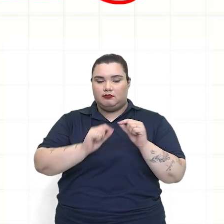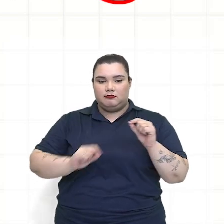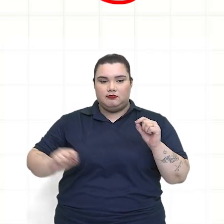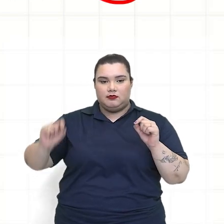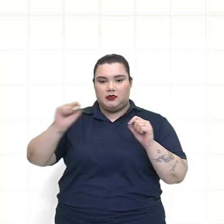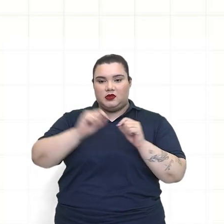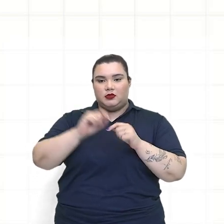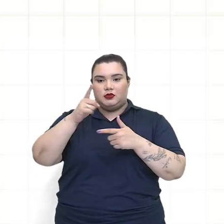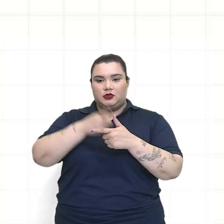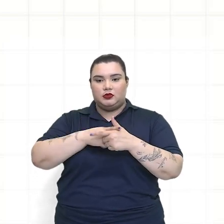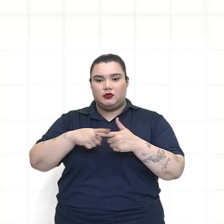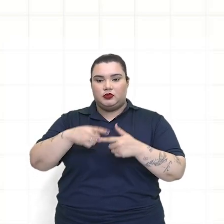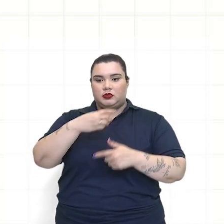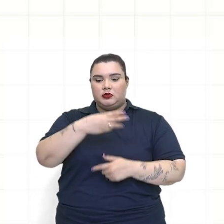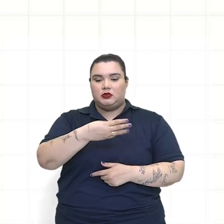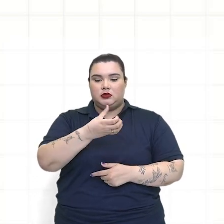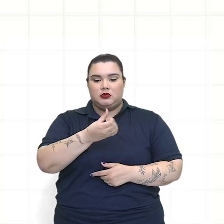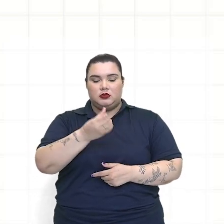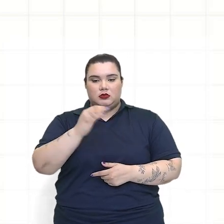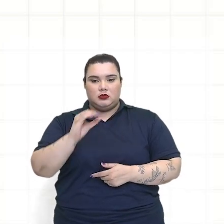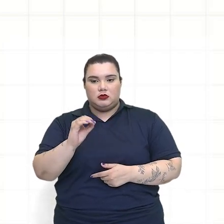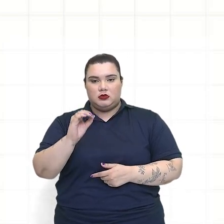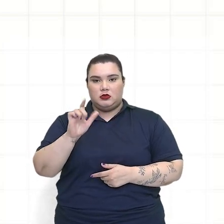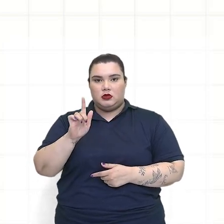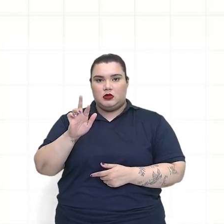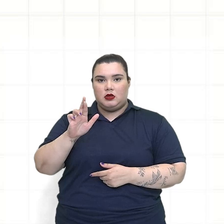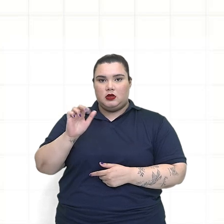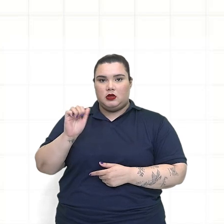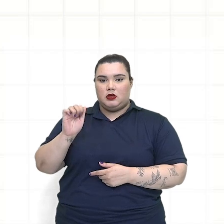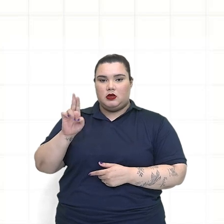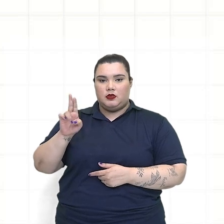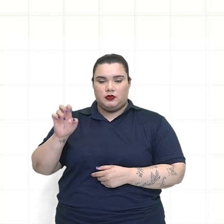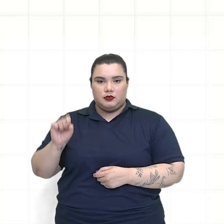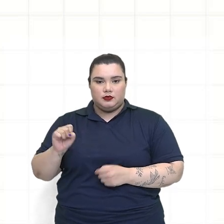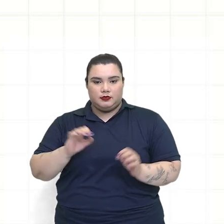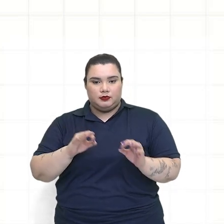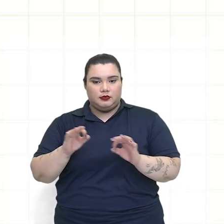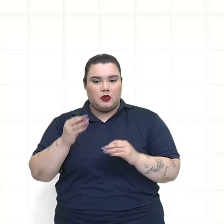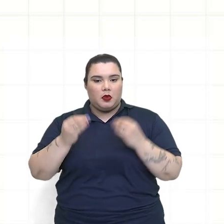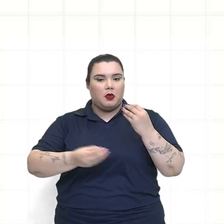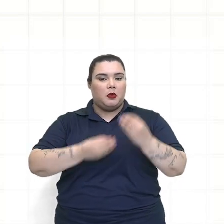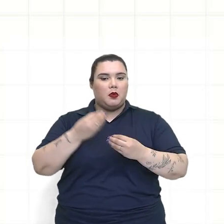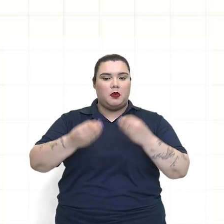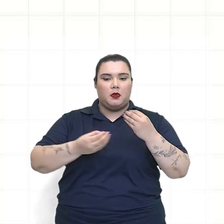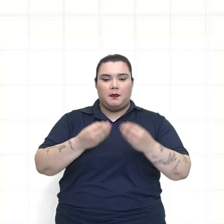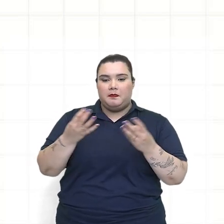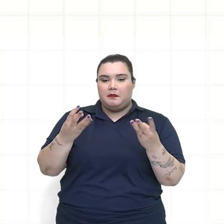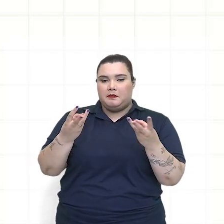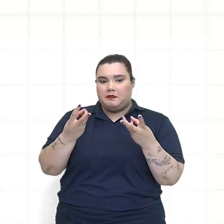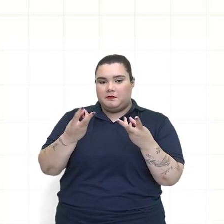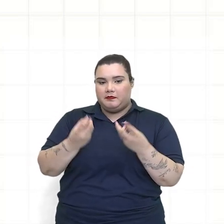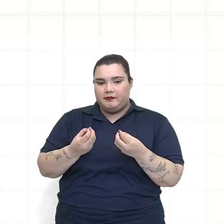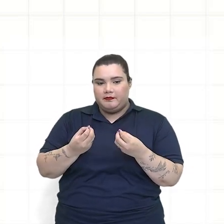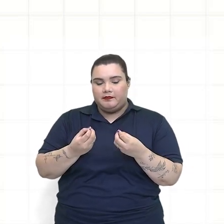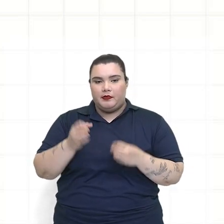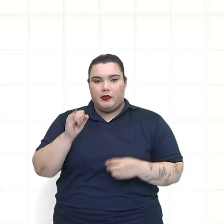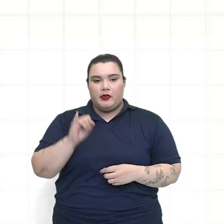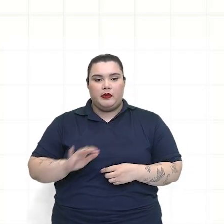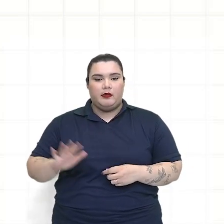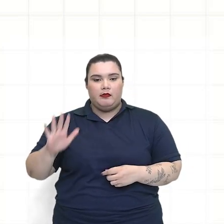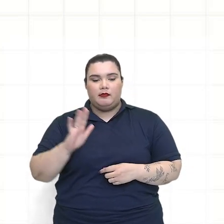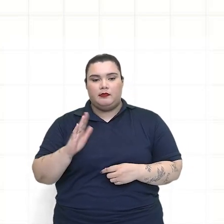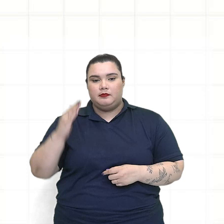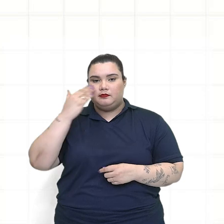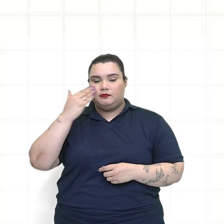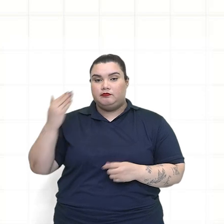em 360 graus. Pessoal, como esse negócio aí funciona? Nós temos aqui a imagem,